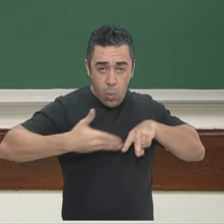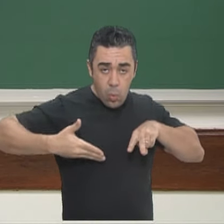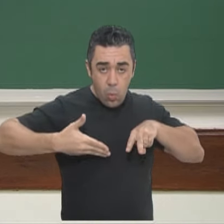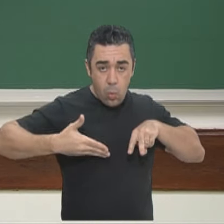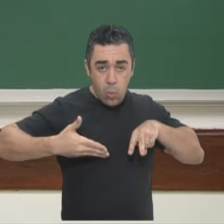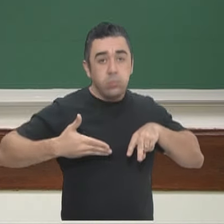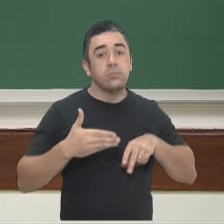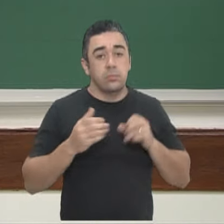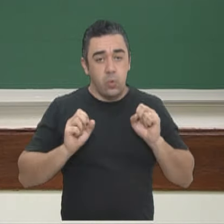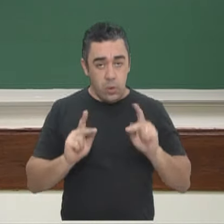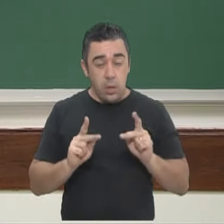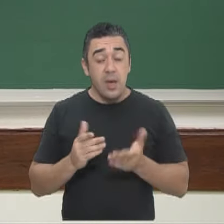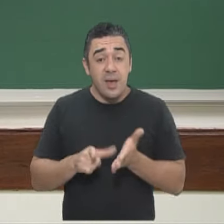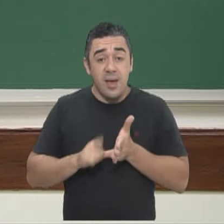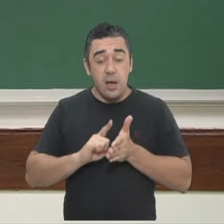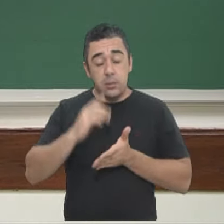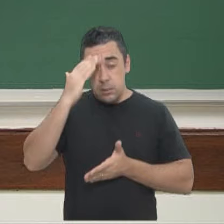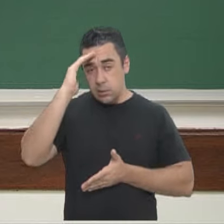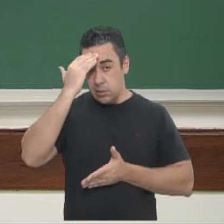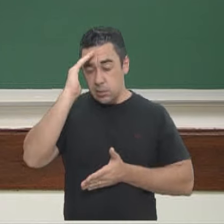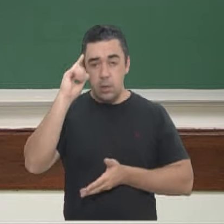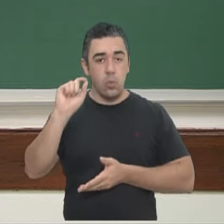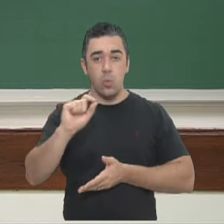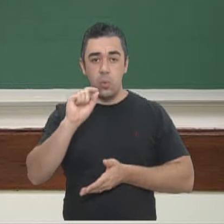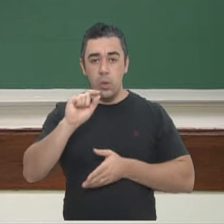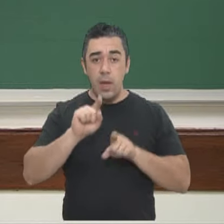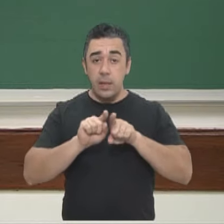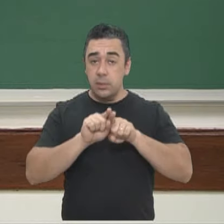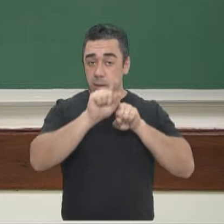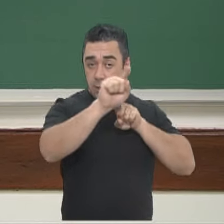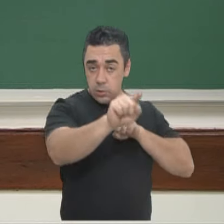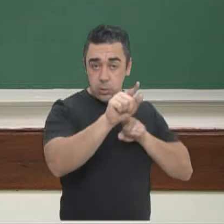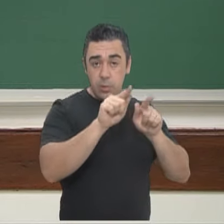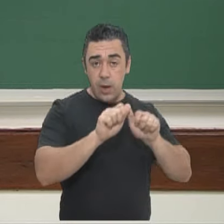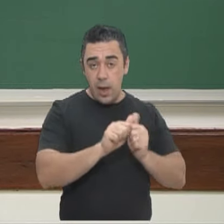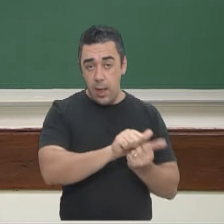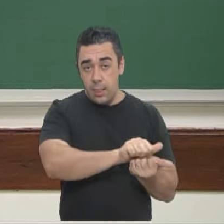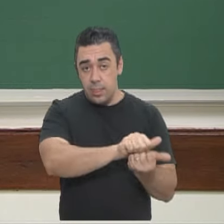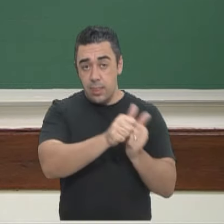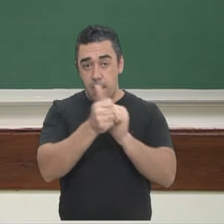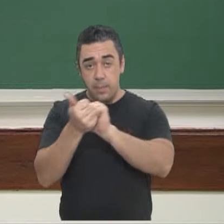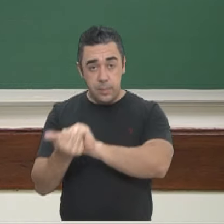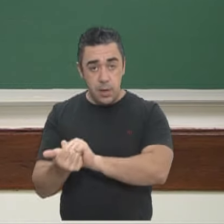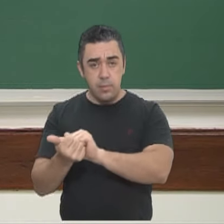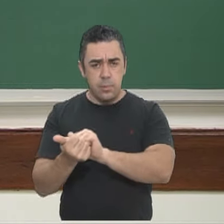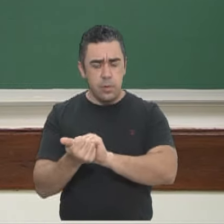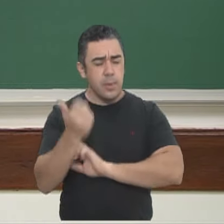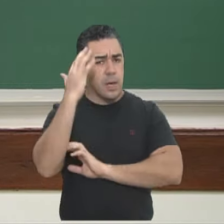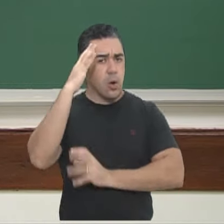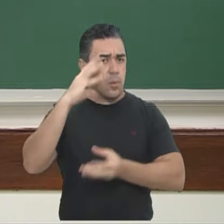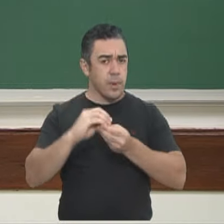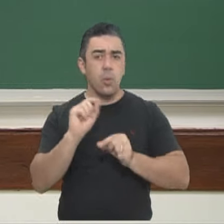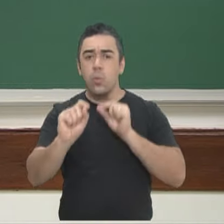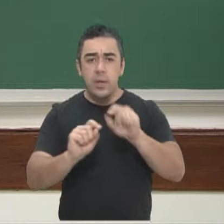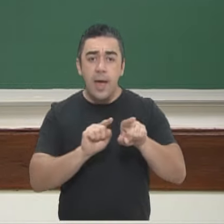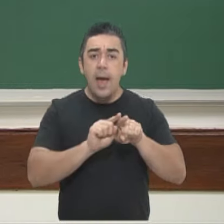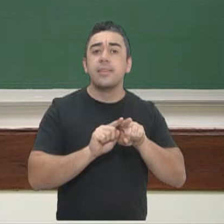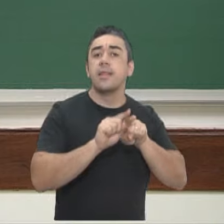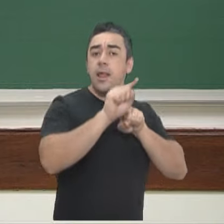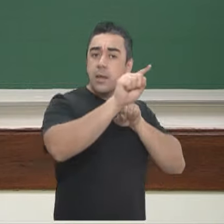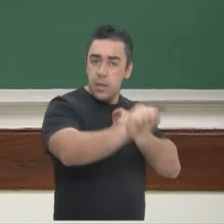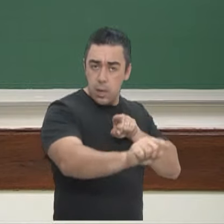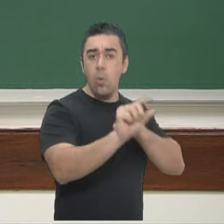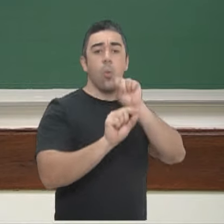Mas antes da gente entender sobre o atletismo adaptado, precisamos entender um pouco sobre o atletismo. O que é o